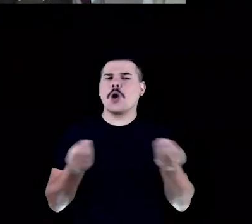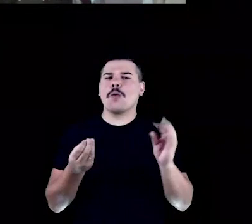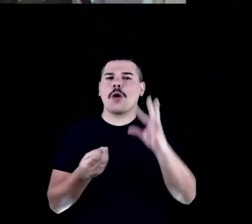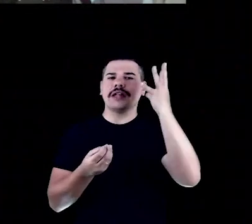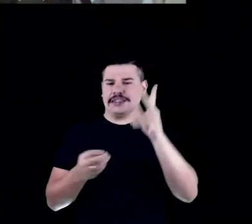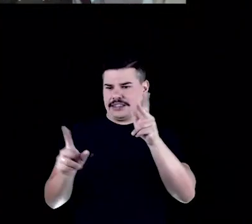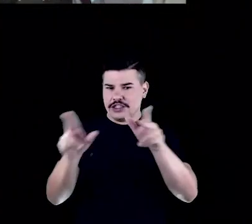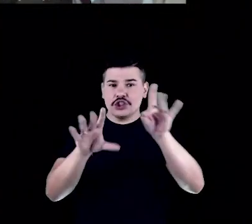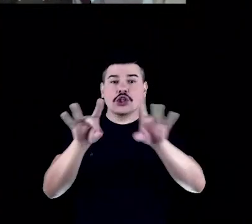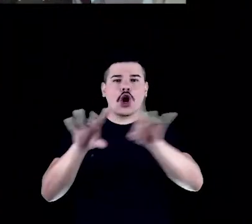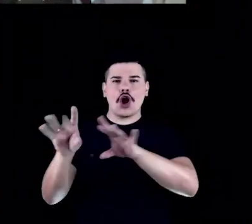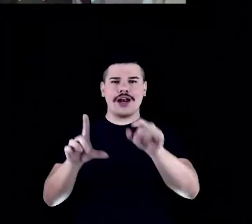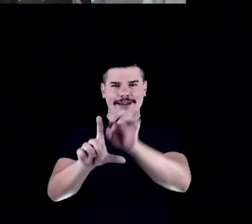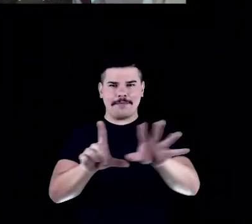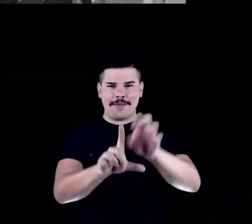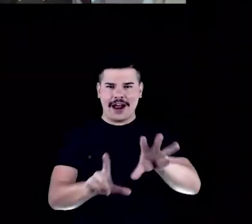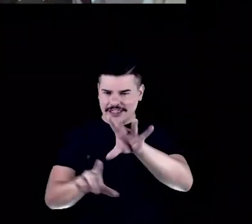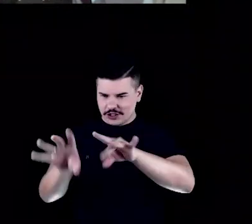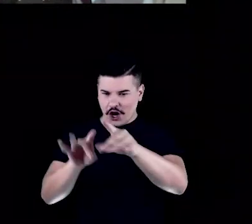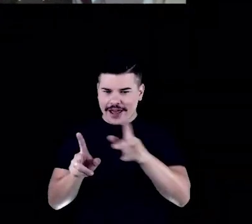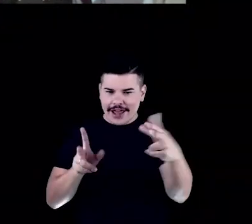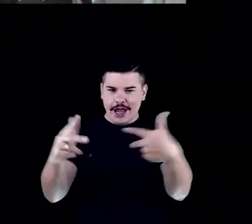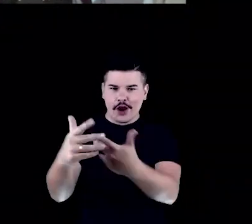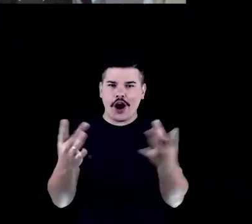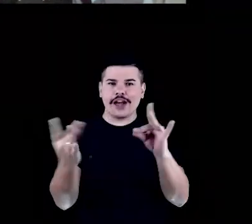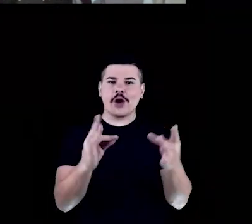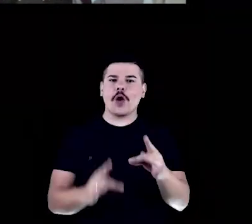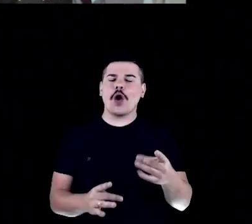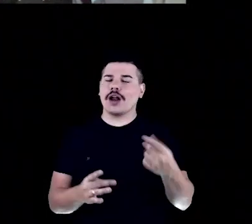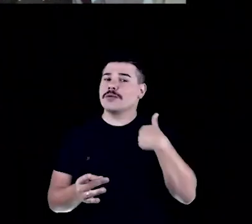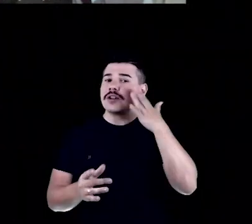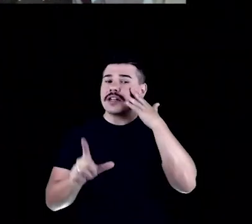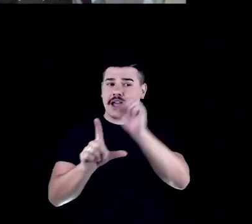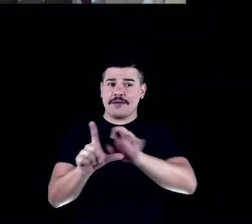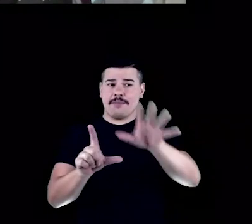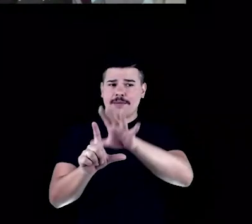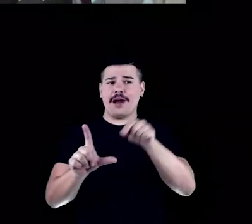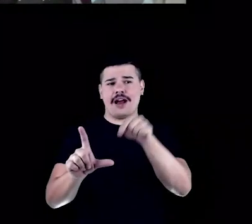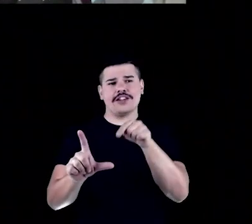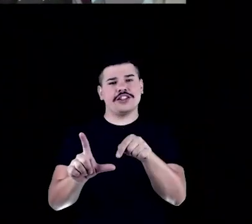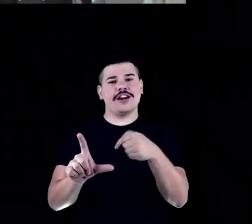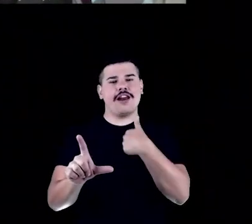que acontece essa aglomeração? Mesmo a imagem, ela trazendo essa